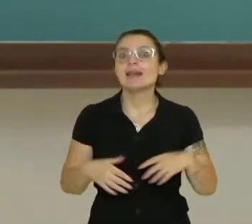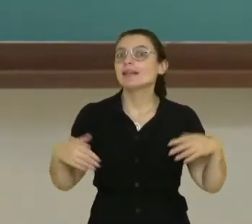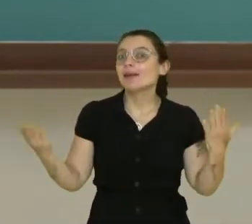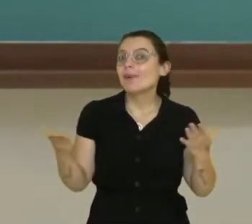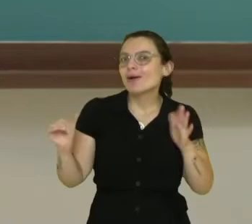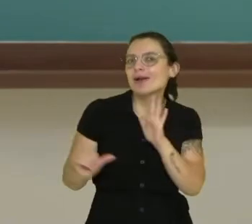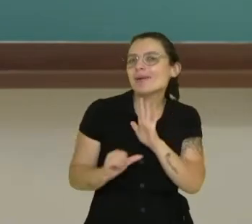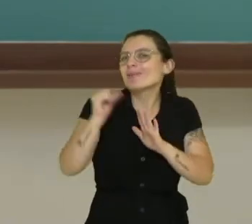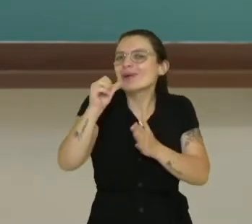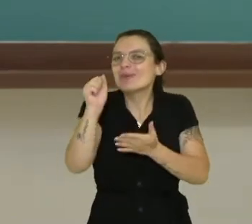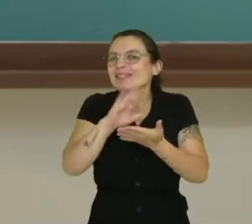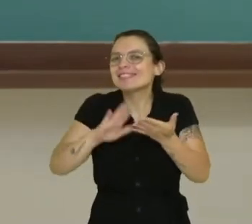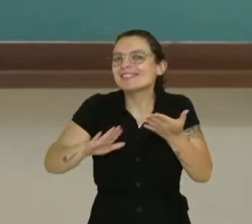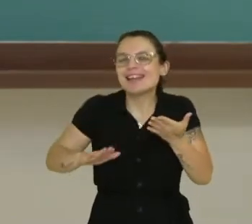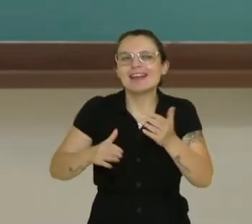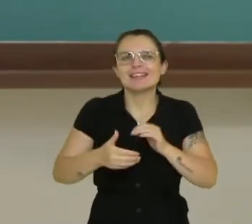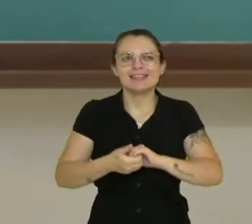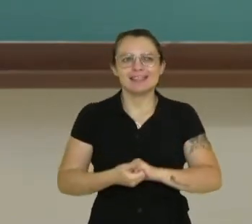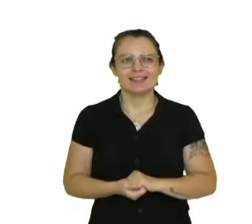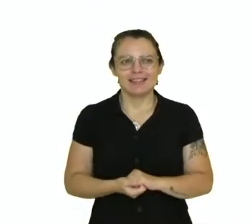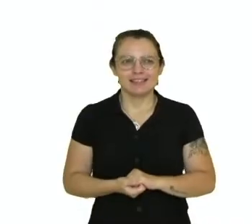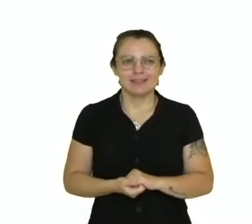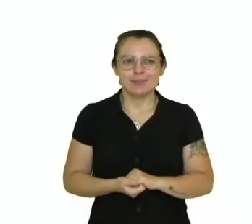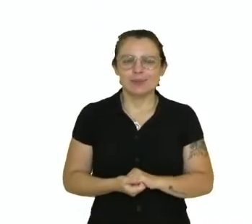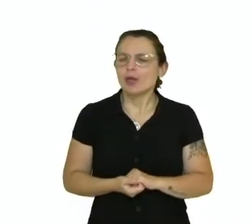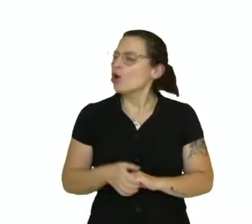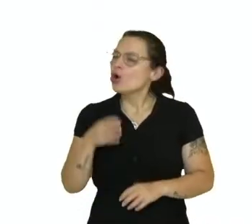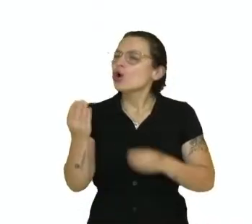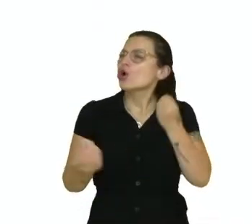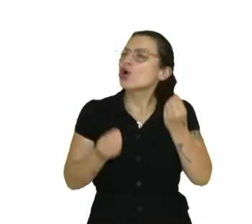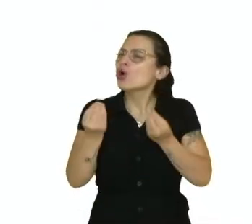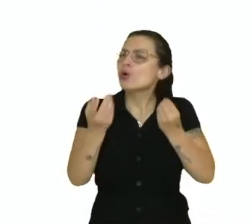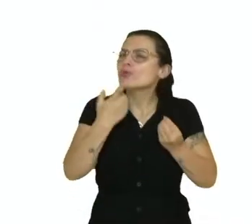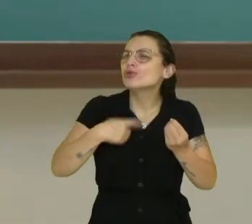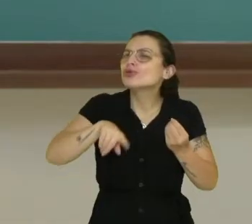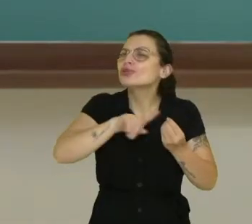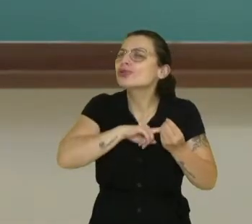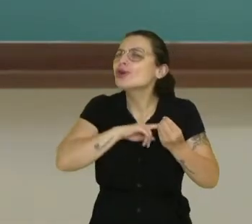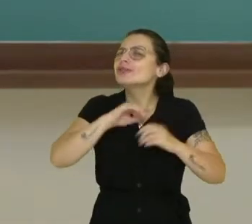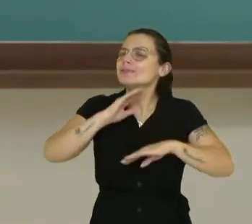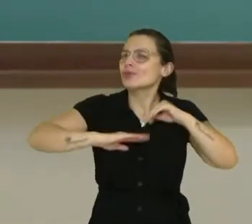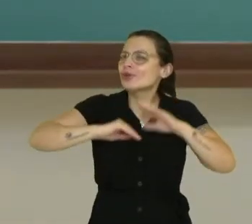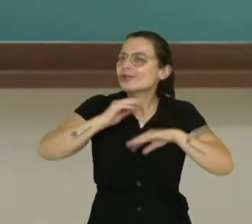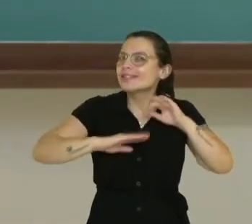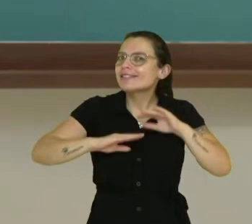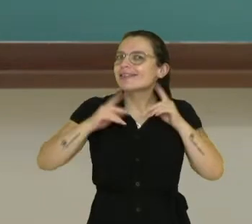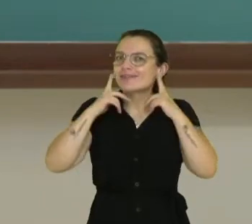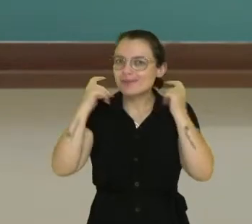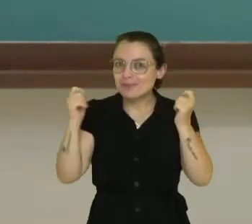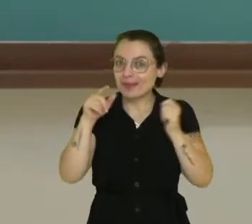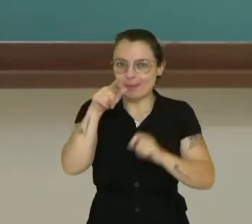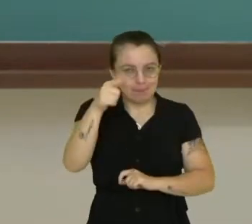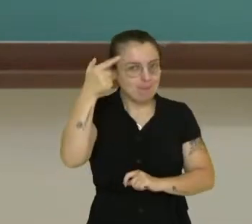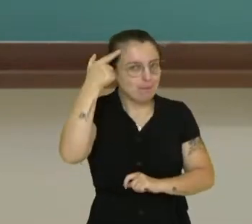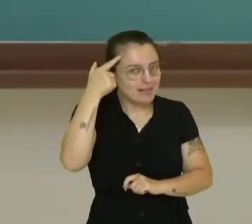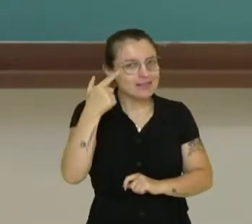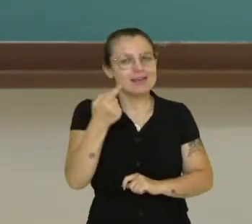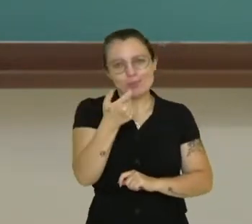a uma primeira atividade. De que maneira podemos produzir os sons? Pense e eu já volto.